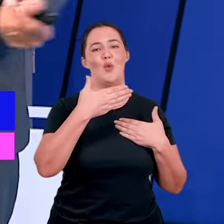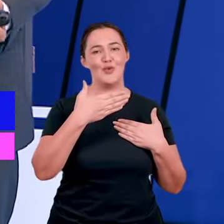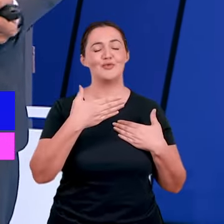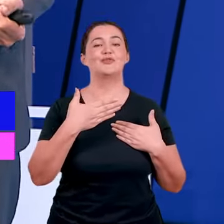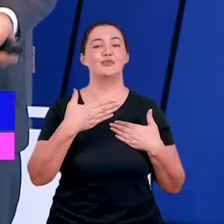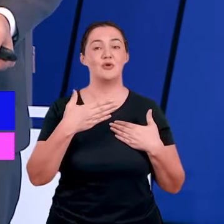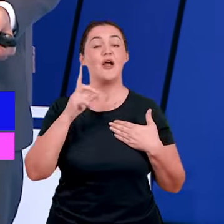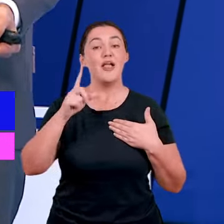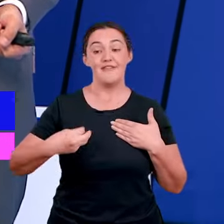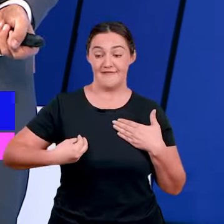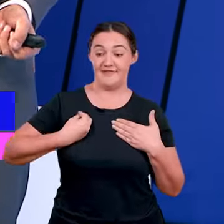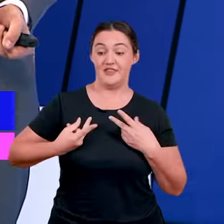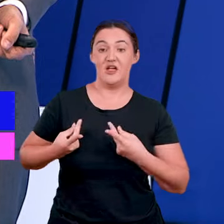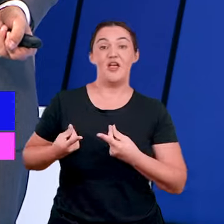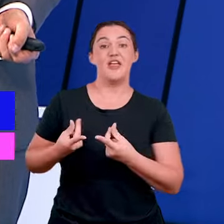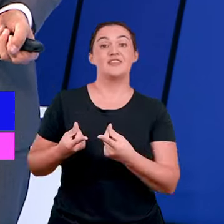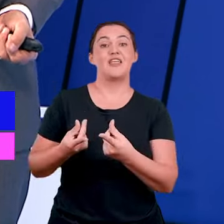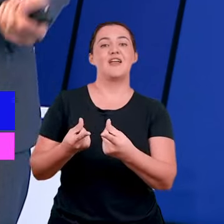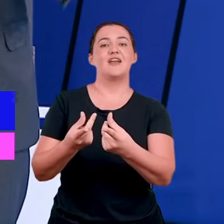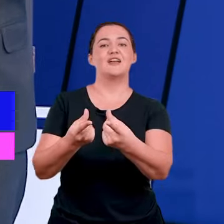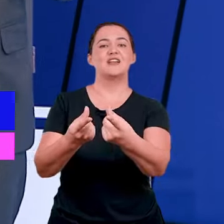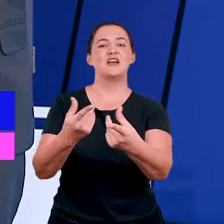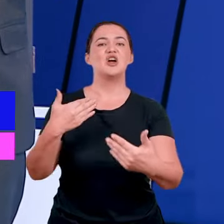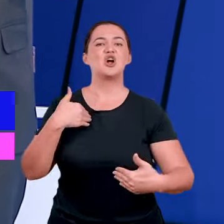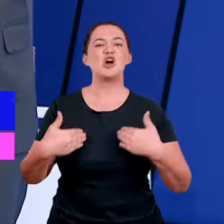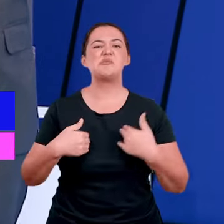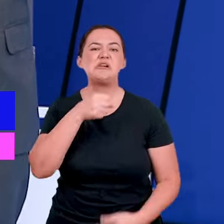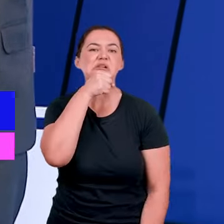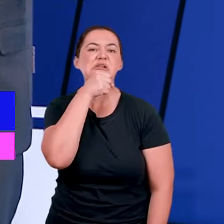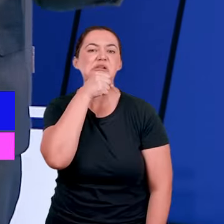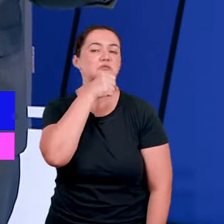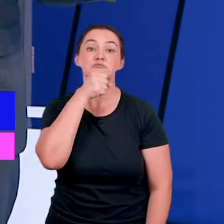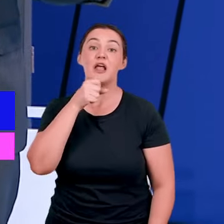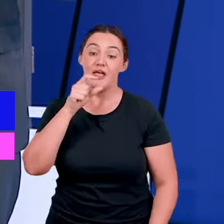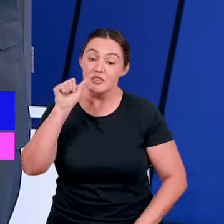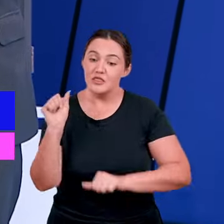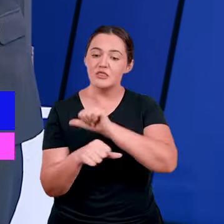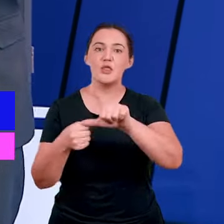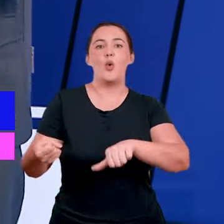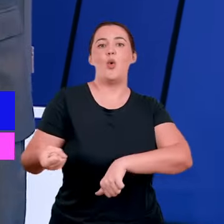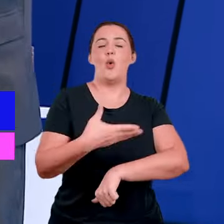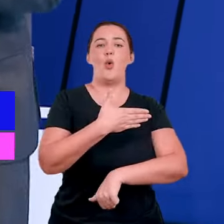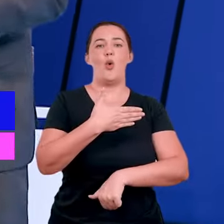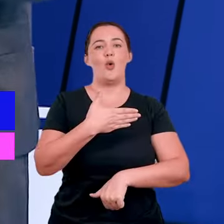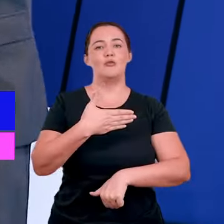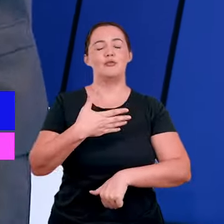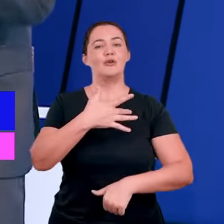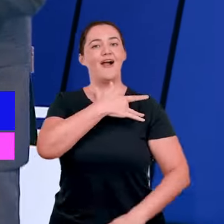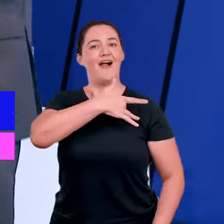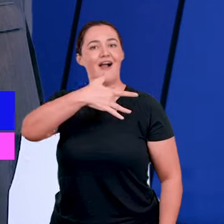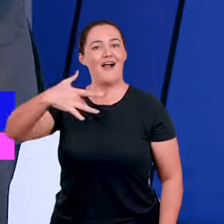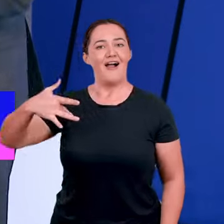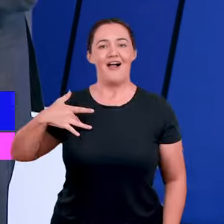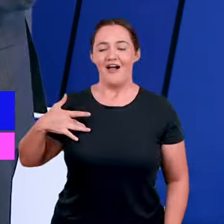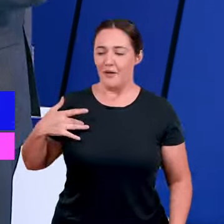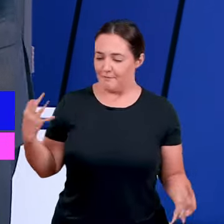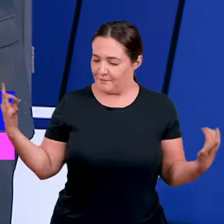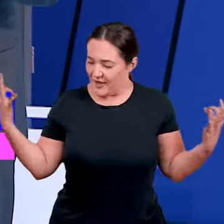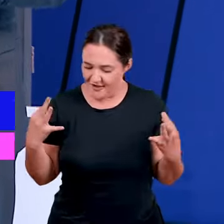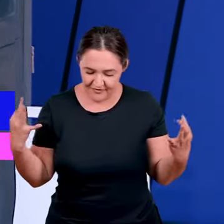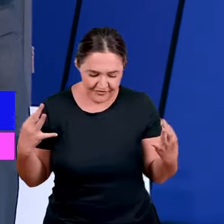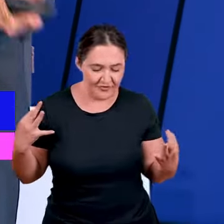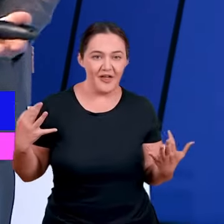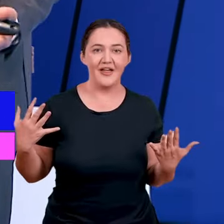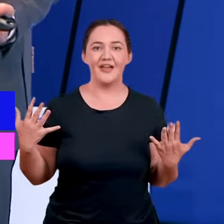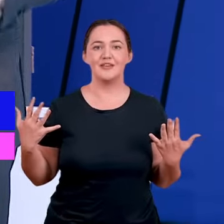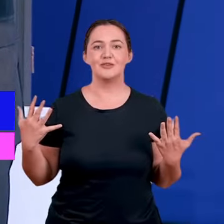restaurado, regenerado. Então é uma vida eterna, não com um corpo mortal, mas é uma vida eterna com um corpo imortal, com um